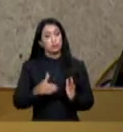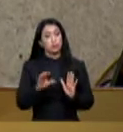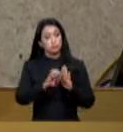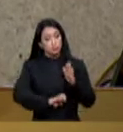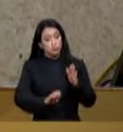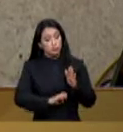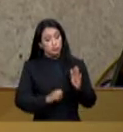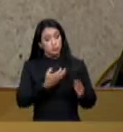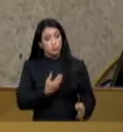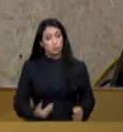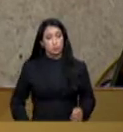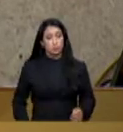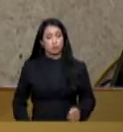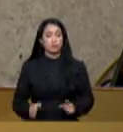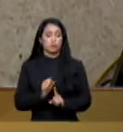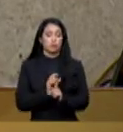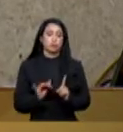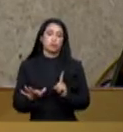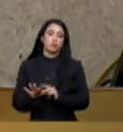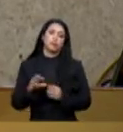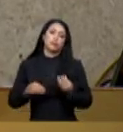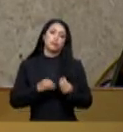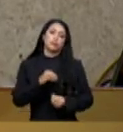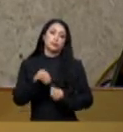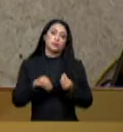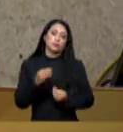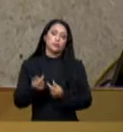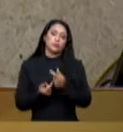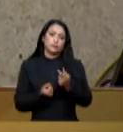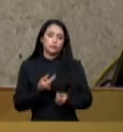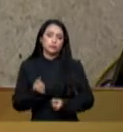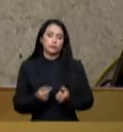e sociedades de economia mistas, os termos do artigo